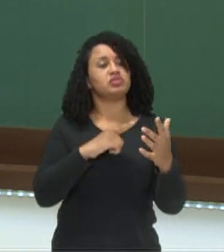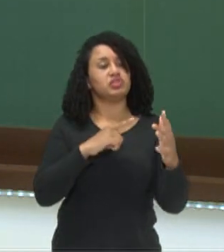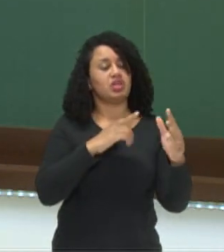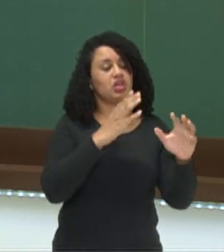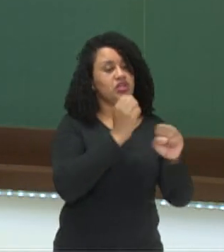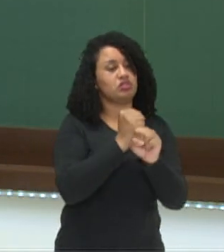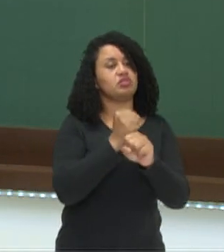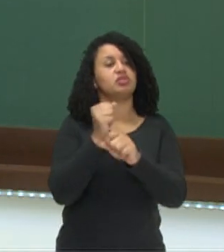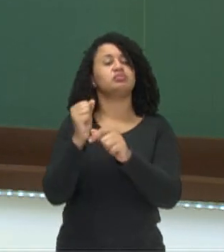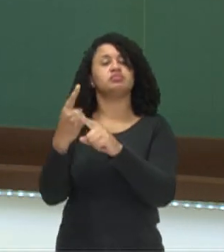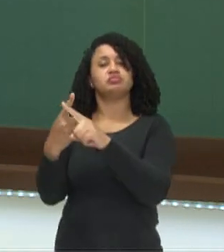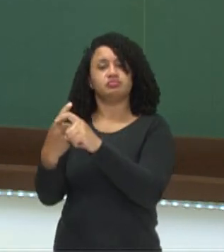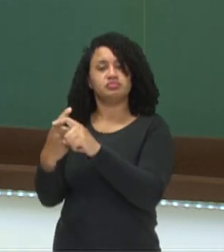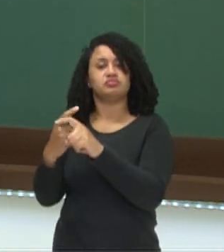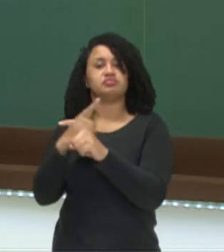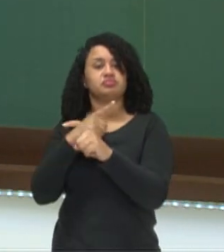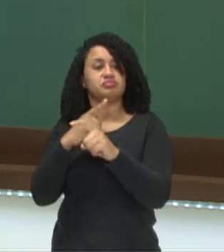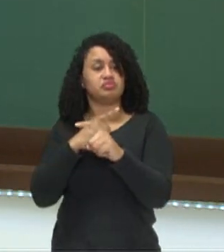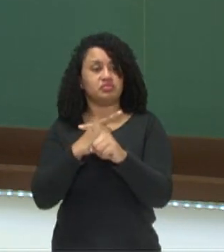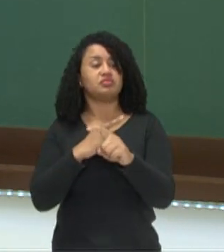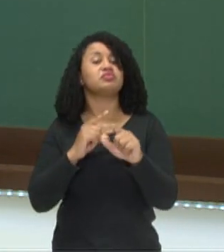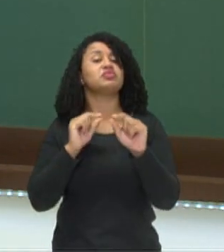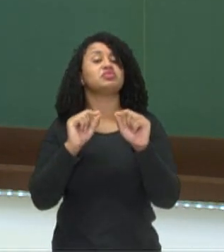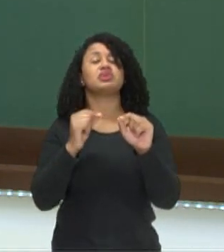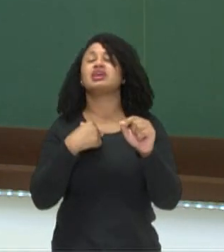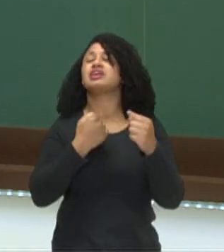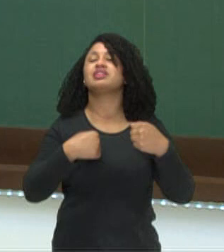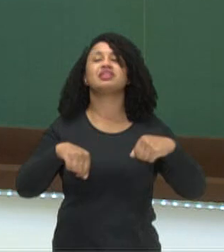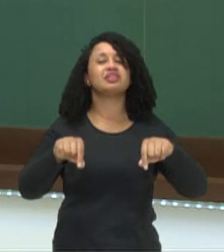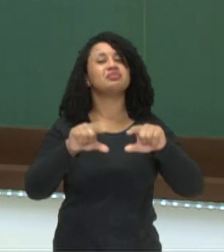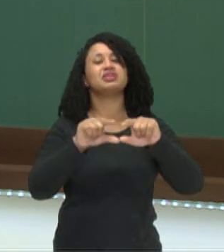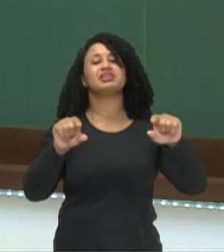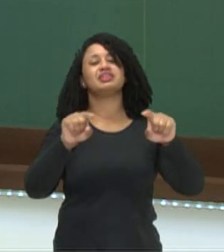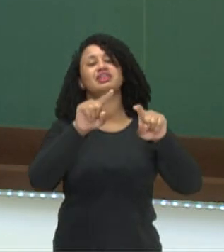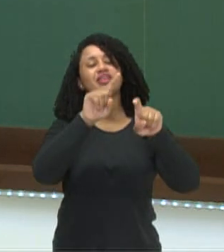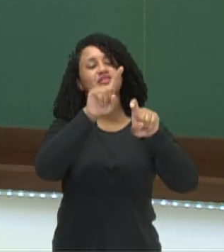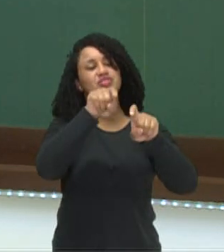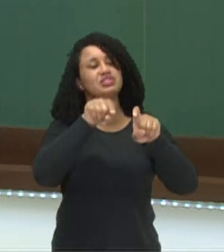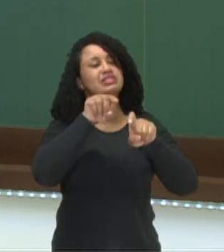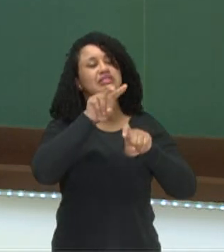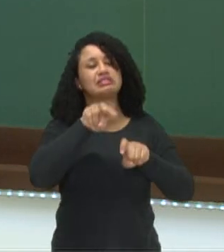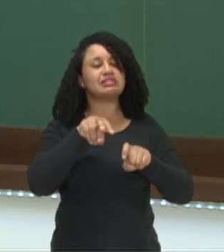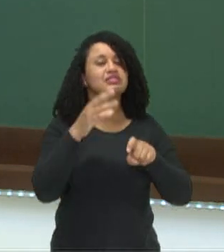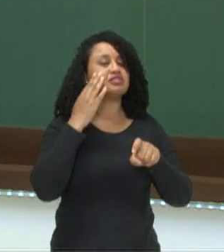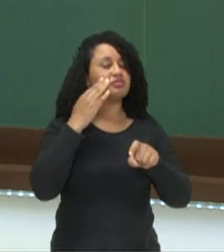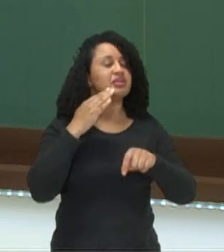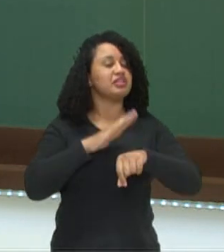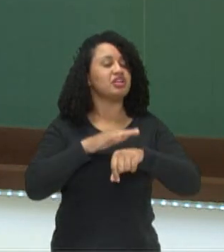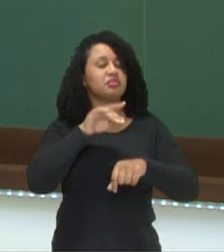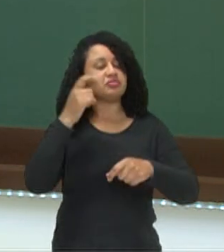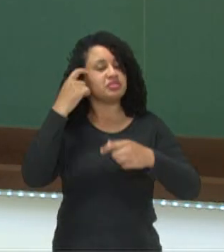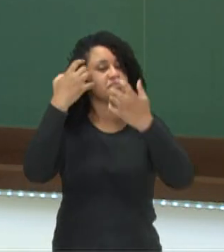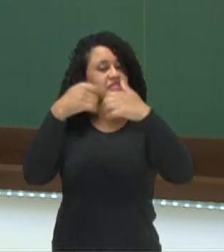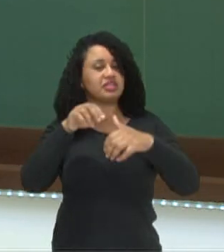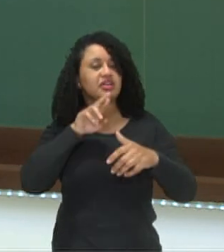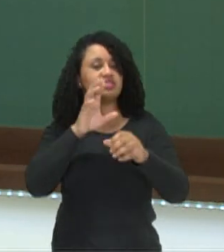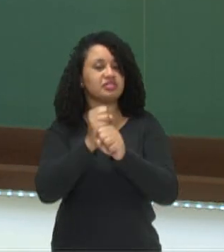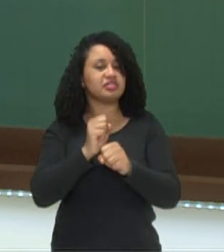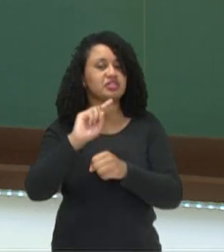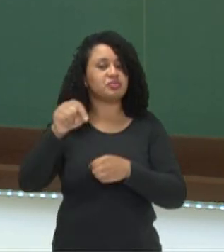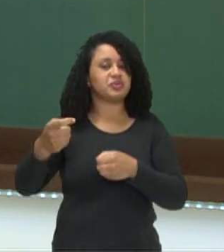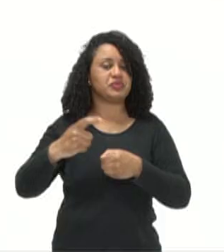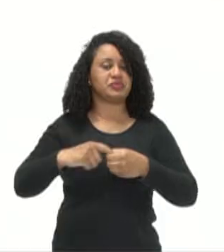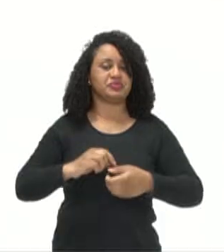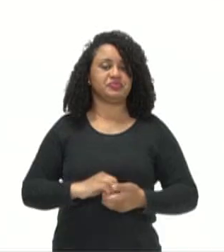soma e o produto das raízes sem ter as raízes. Olha que legal. Eu vou dar um tempo para você pensar e fazer a conta e já volto.